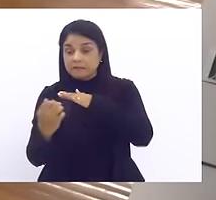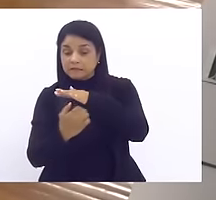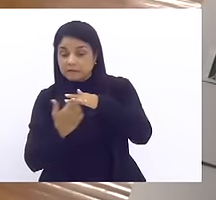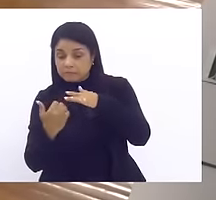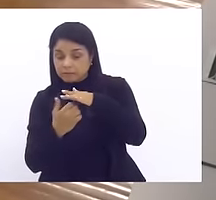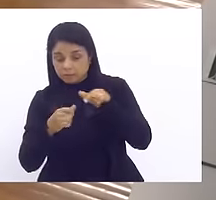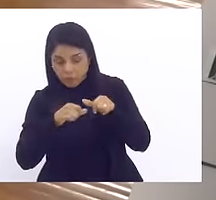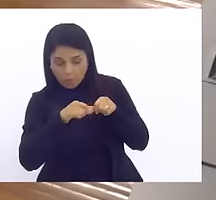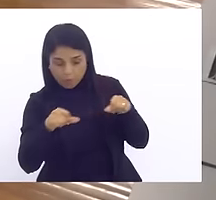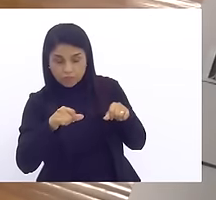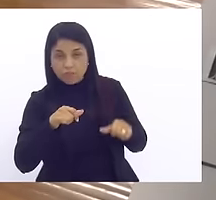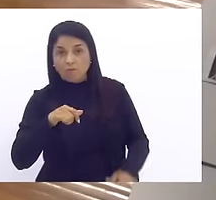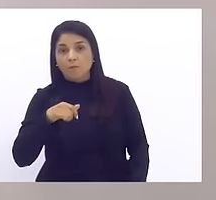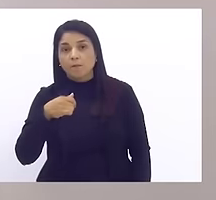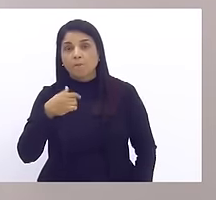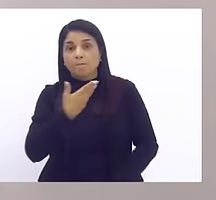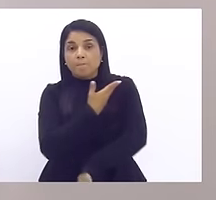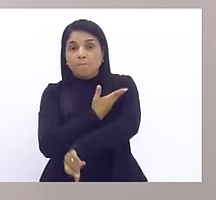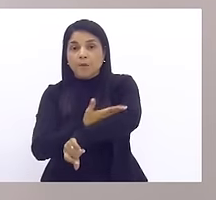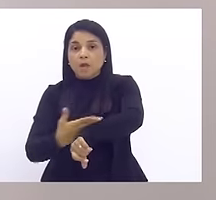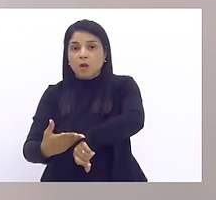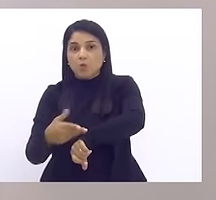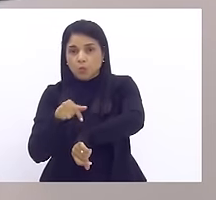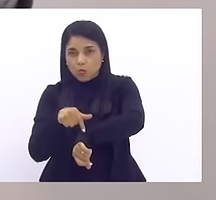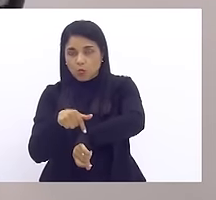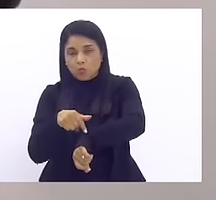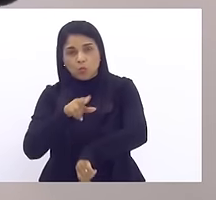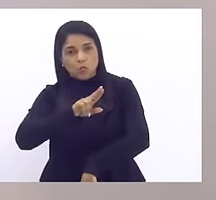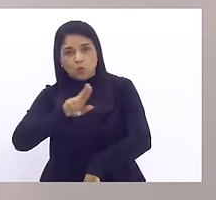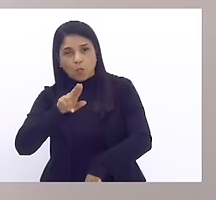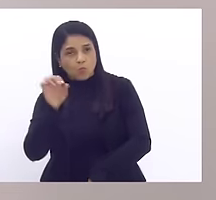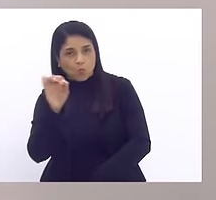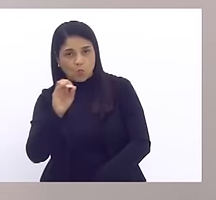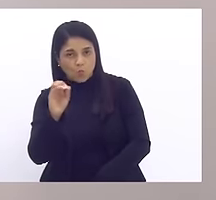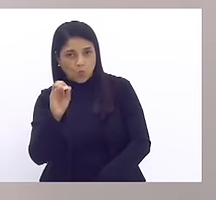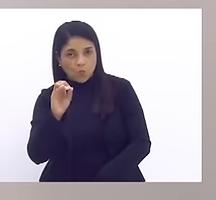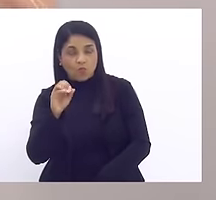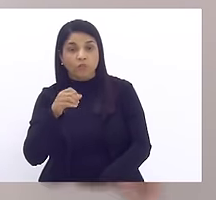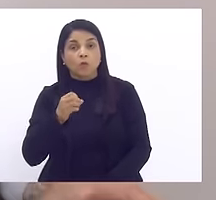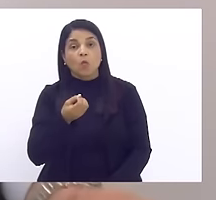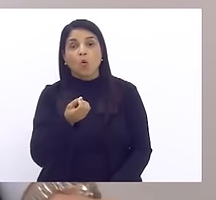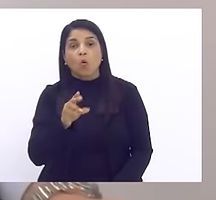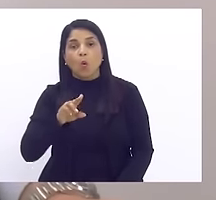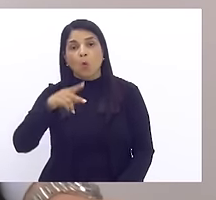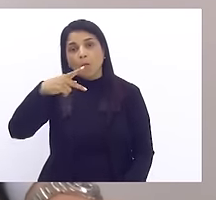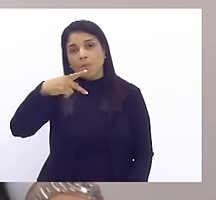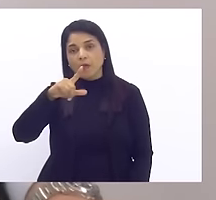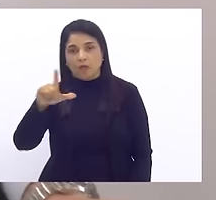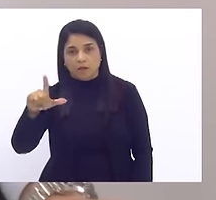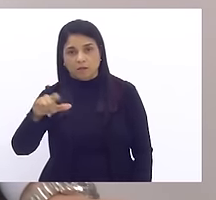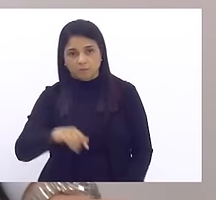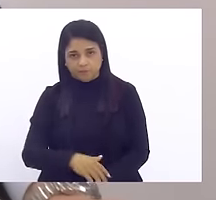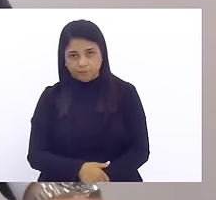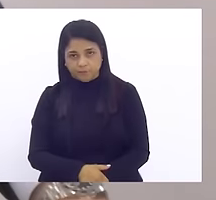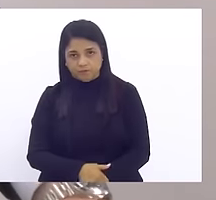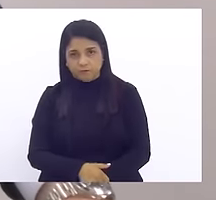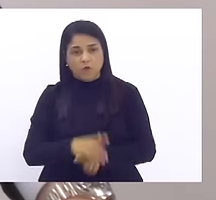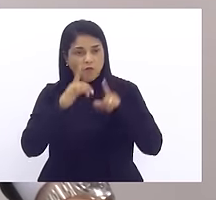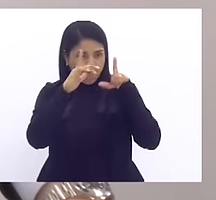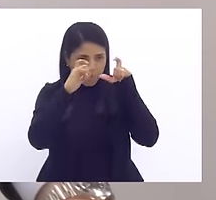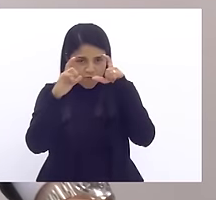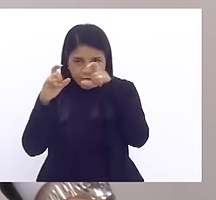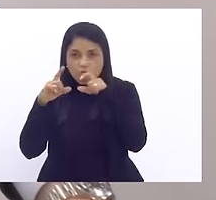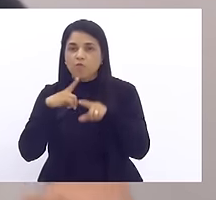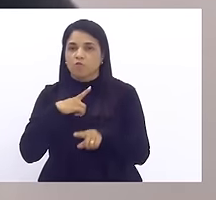lacre em branco só escrito lacrado ou um lacre em branco sem nada ou um lacre escrito a pele temos fotografia de todos esses